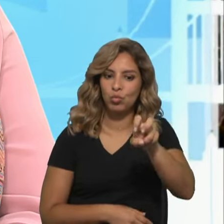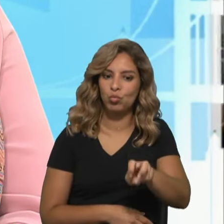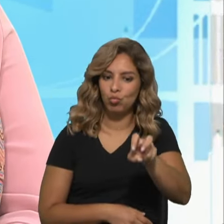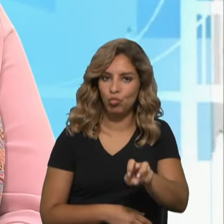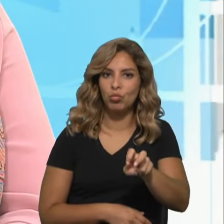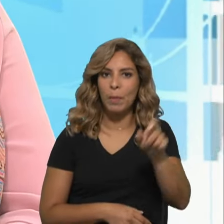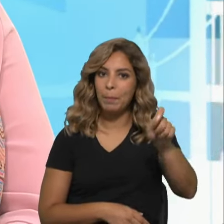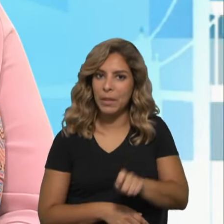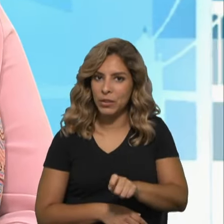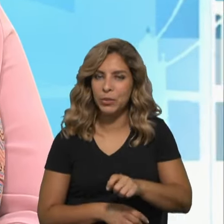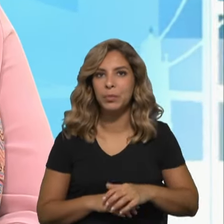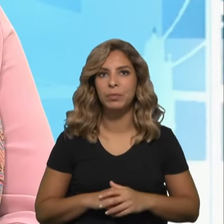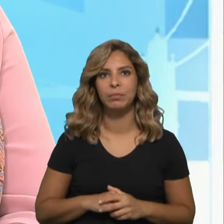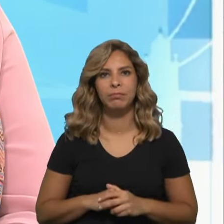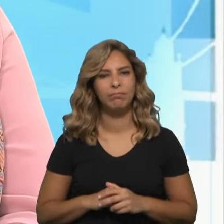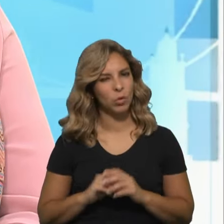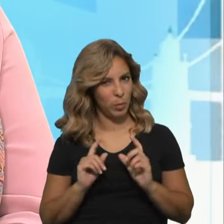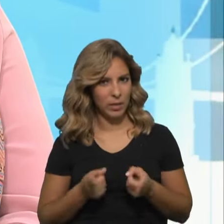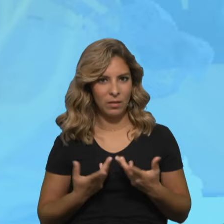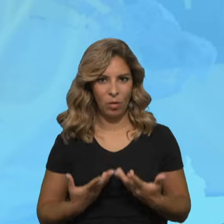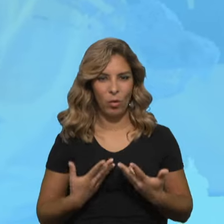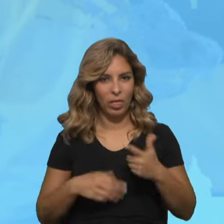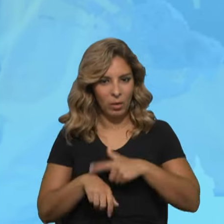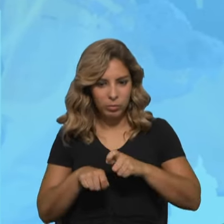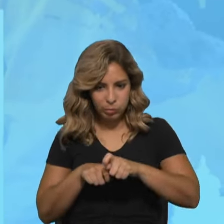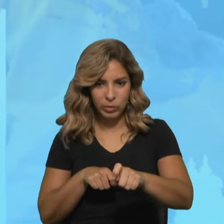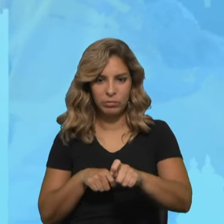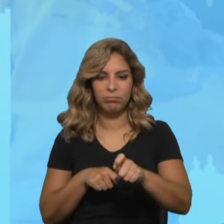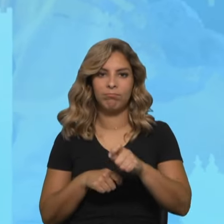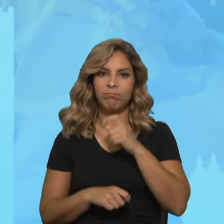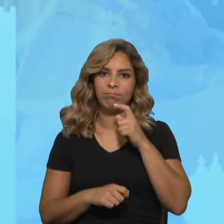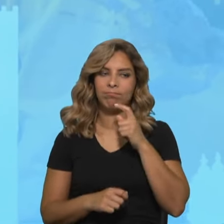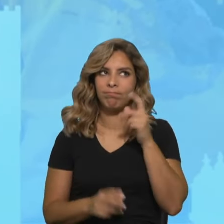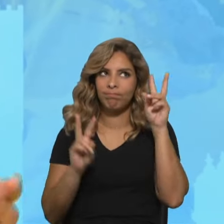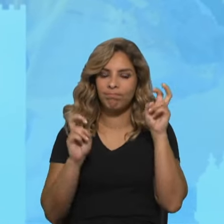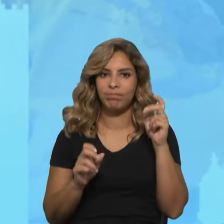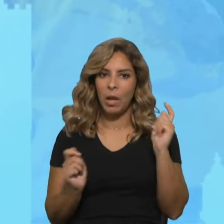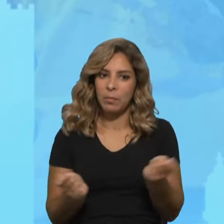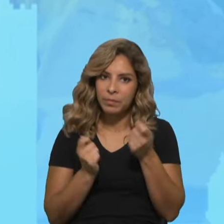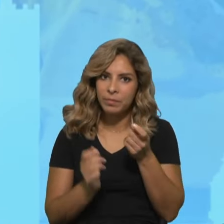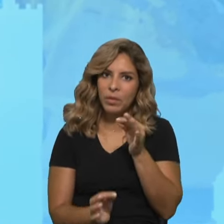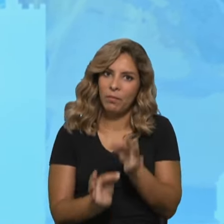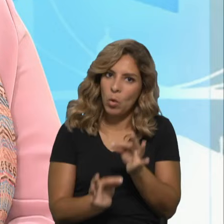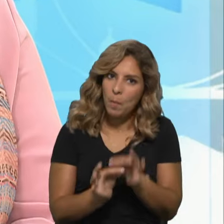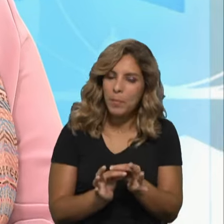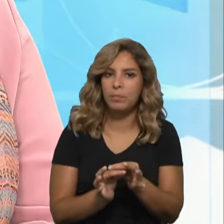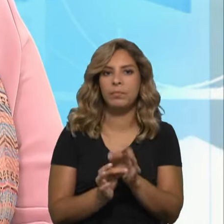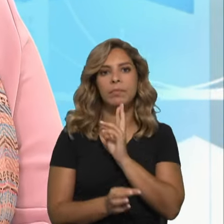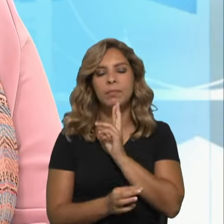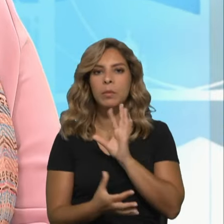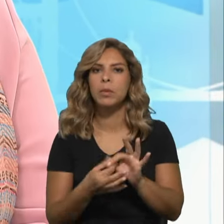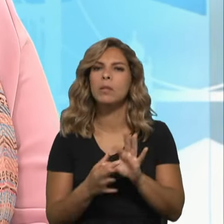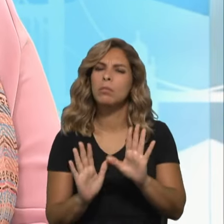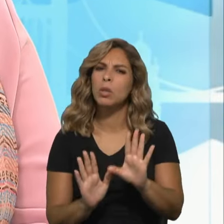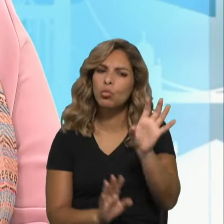precisamente. Iniciam agora um período, digamos, de comemorações, mas de que forma, pergunto eu, é que os Servitas de Fátima estão